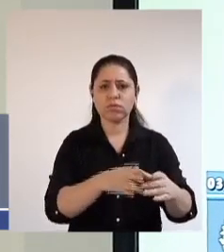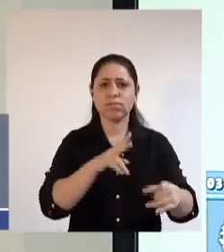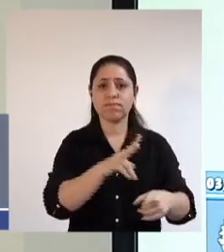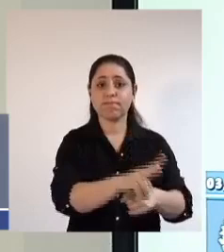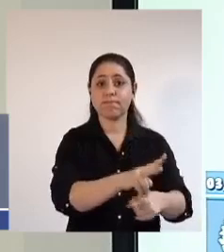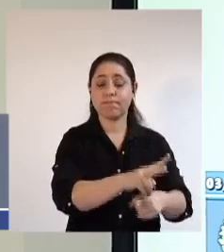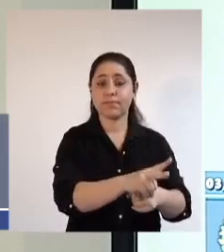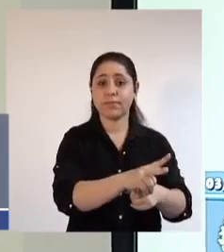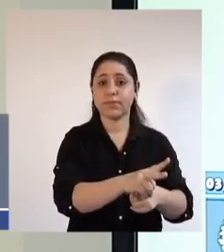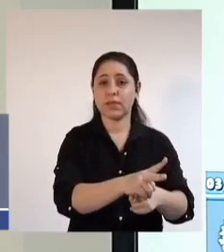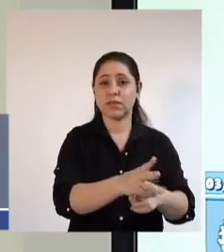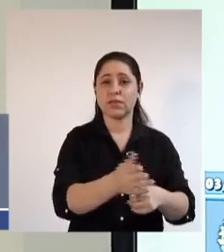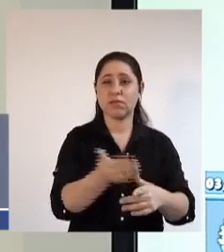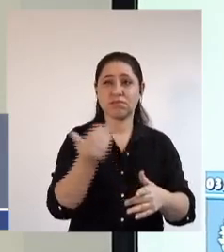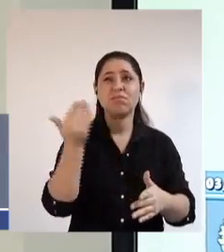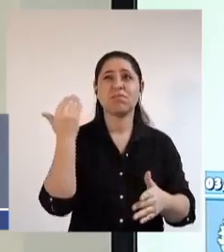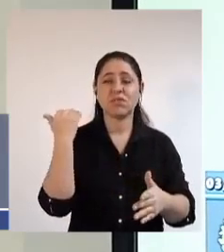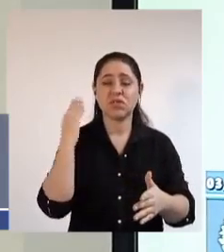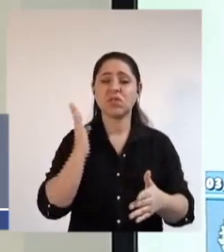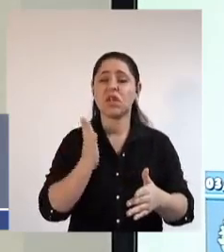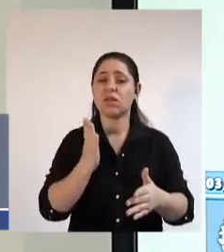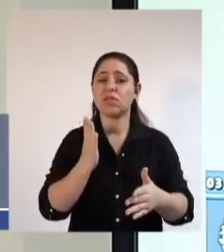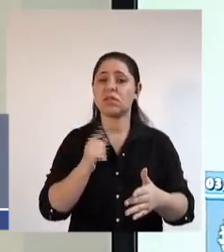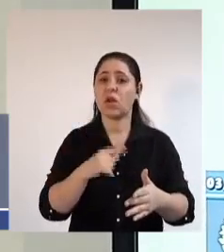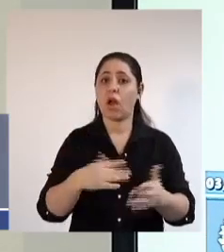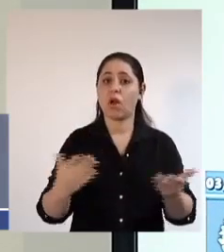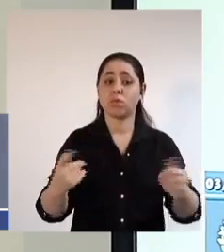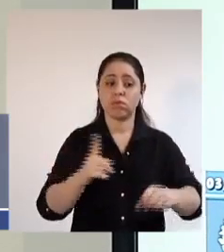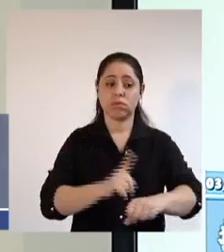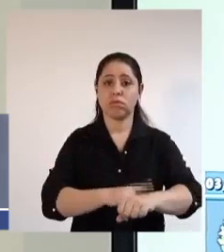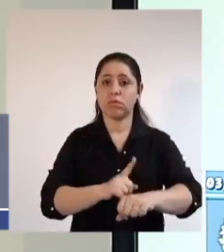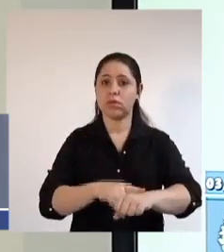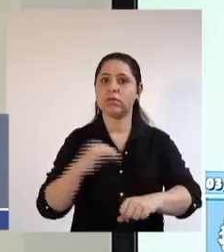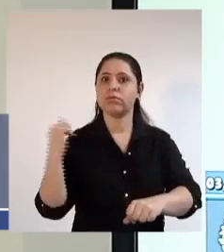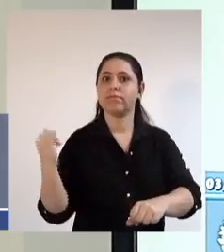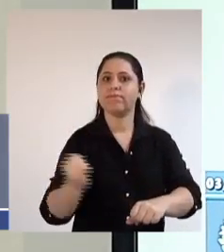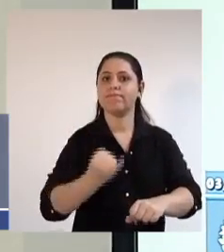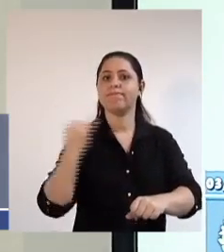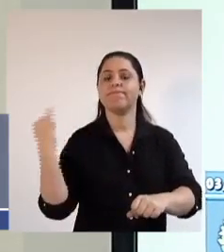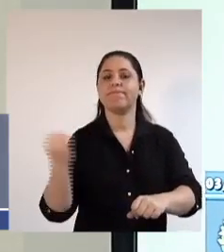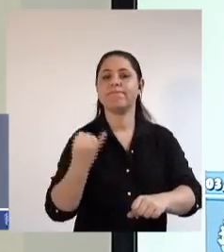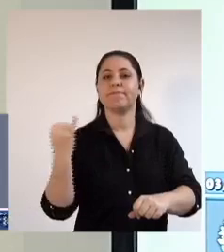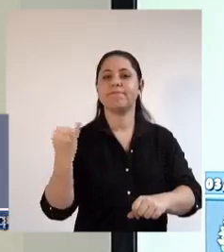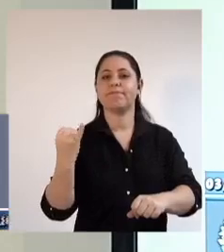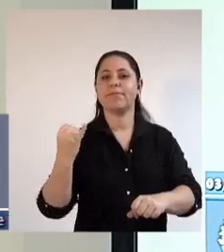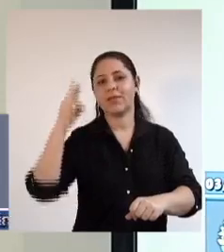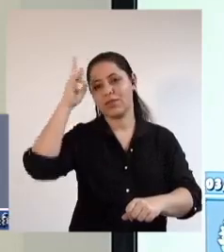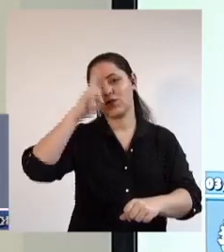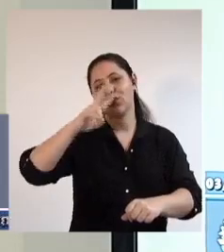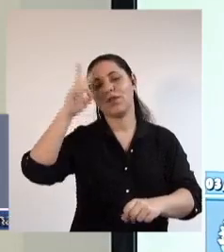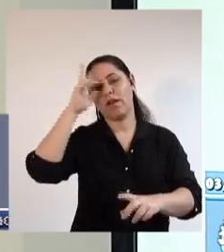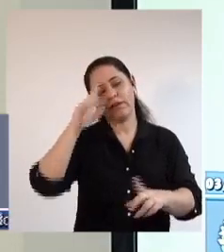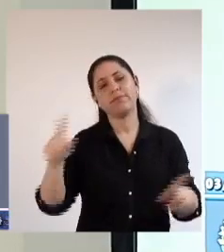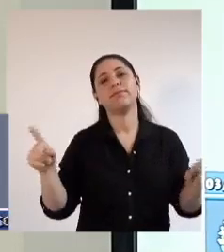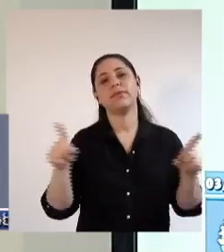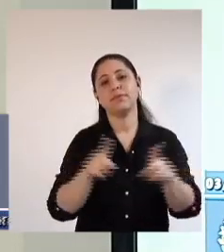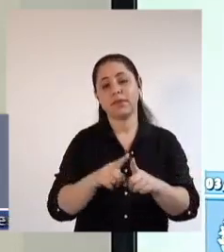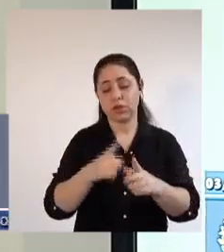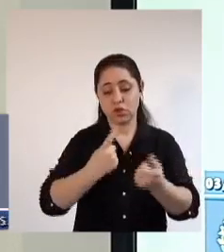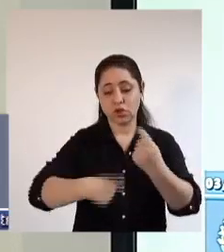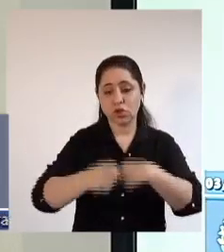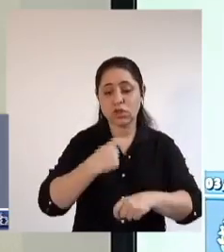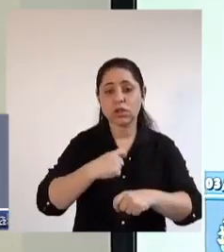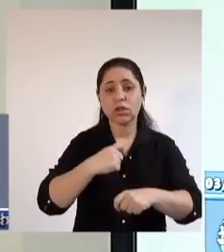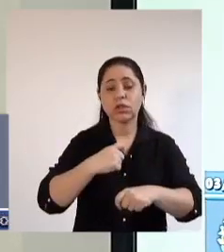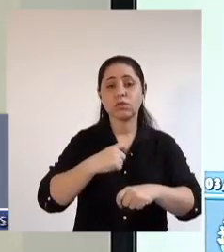já há algum tempo isso aqui é um momento bastante importante e porque não histórico lepra gestão das unidades de